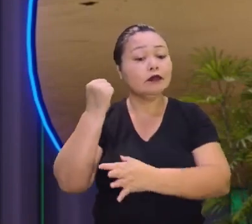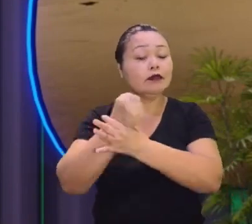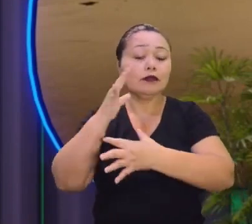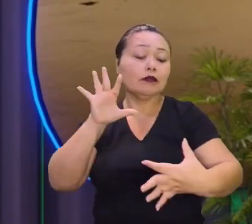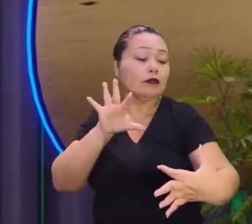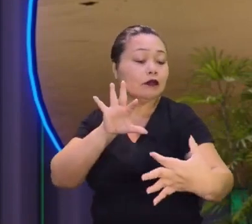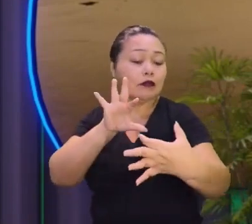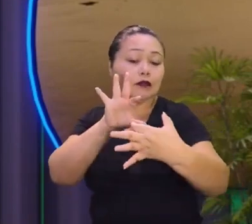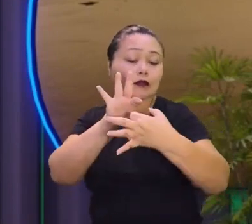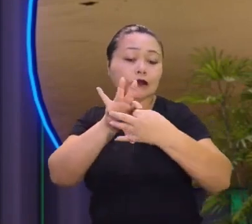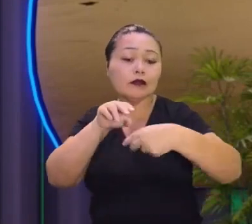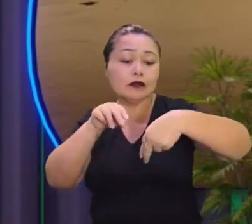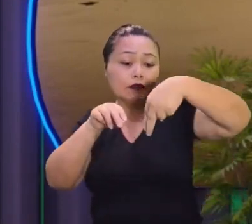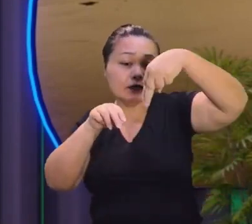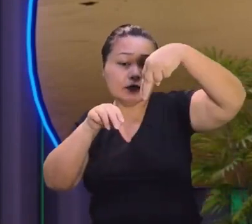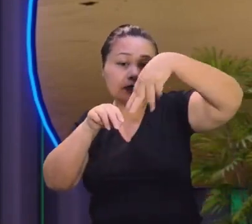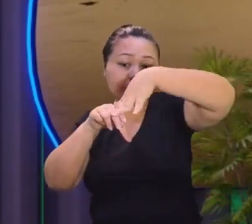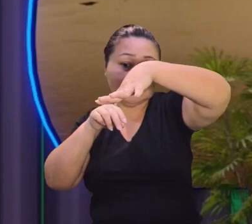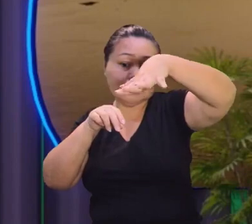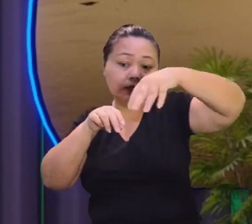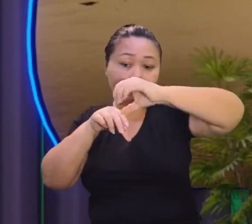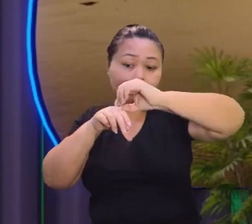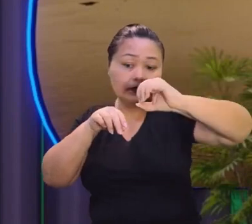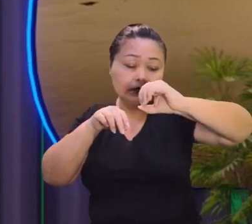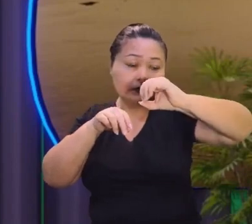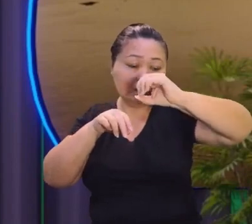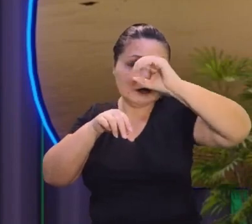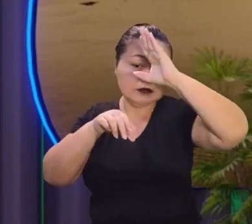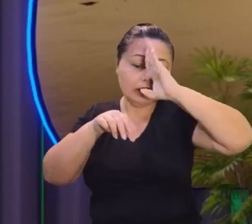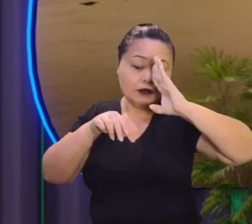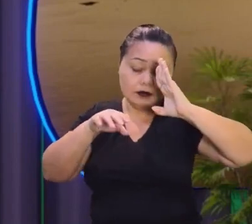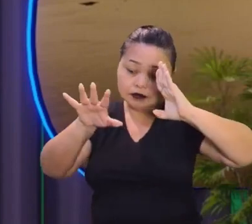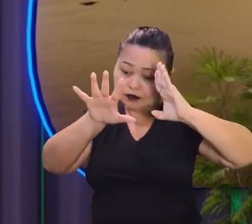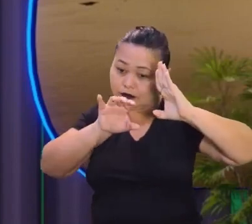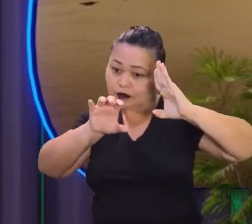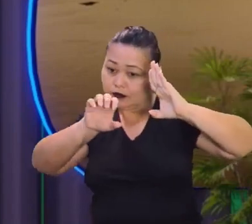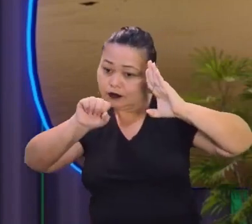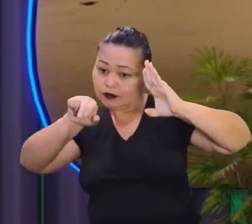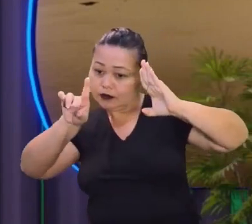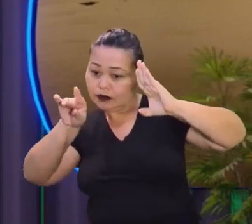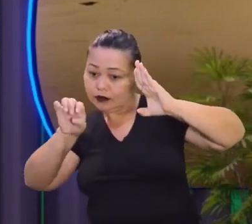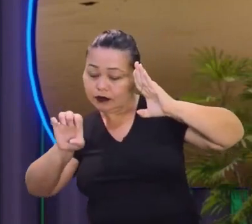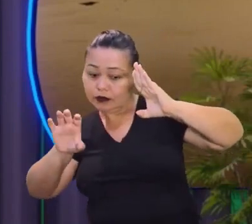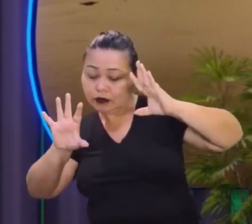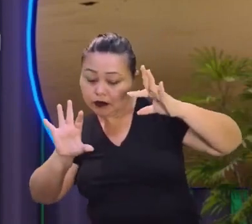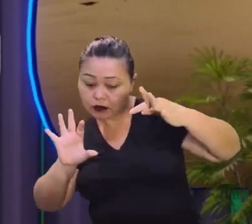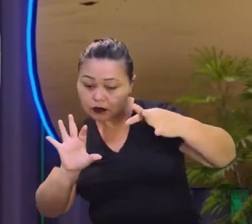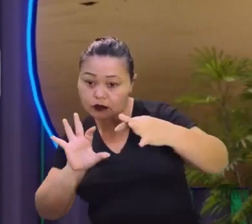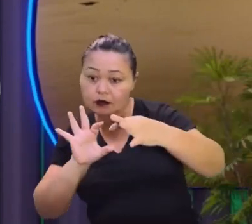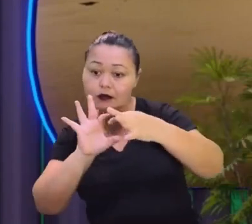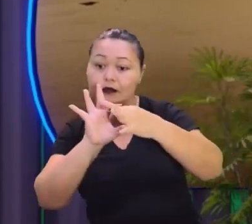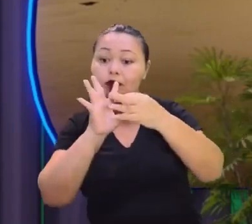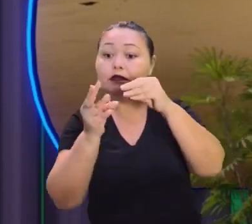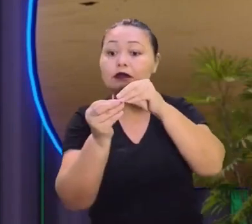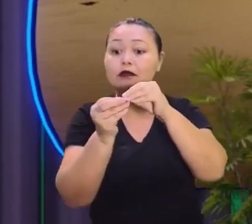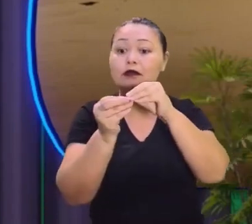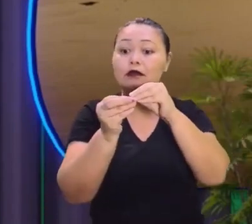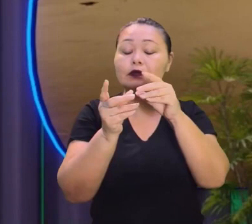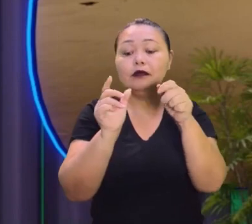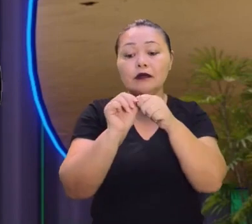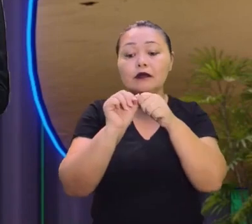garantir a integração da região oeste do Brasil com a região sudeste. E